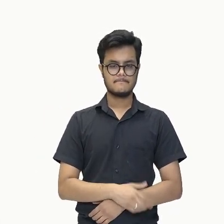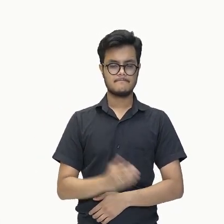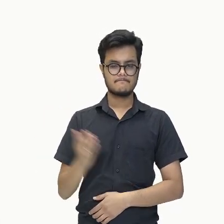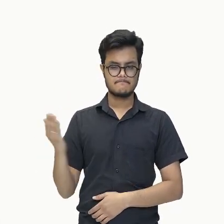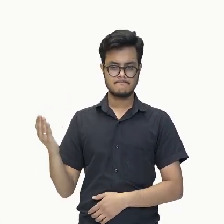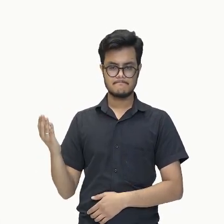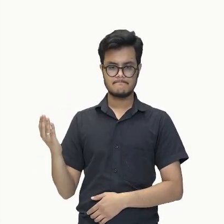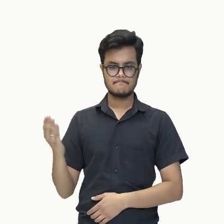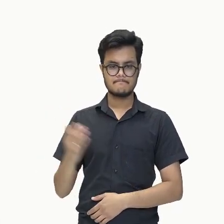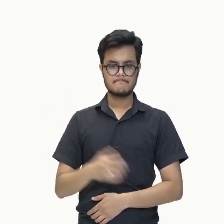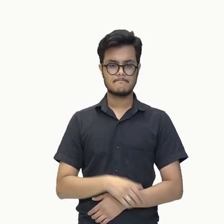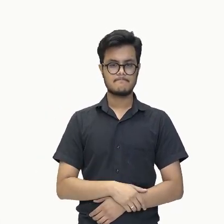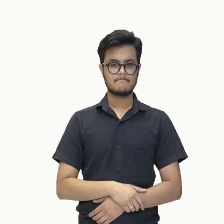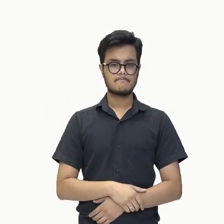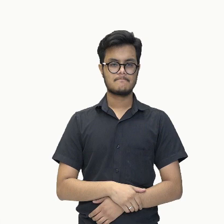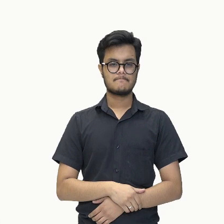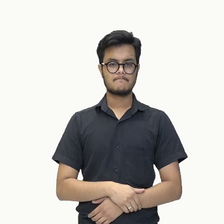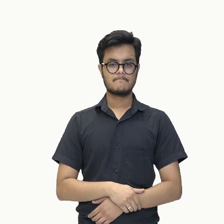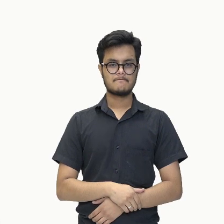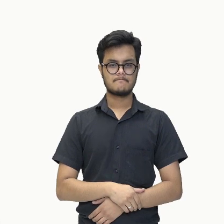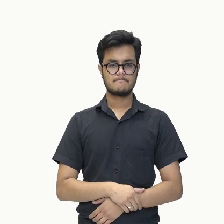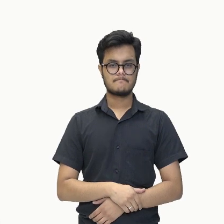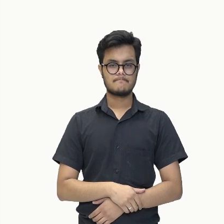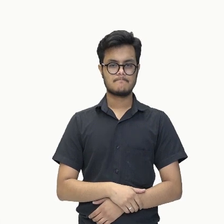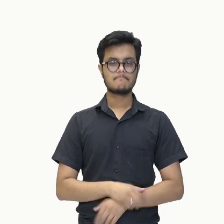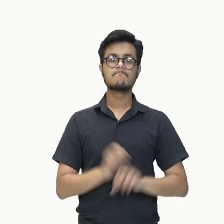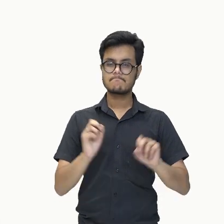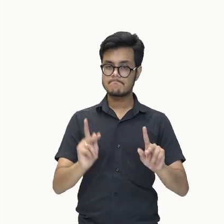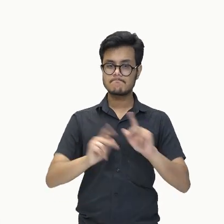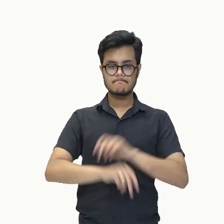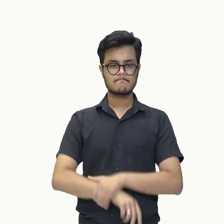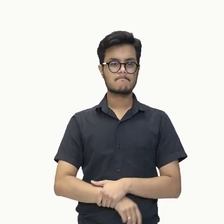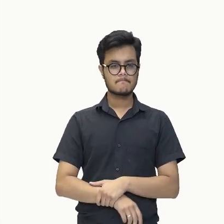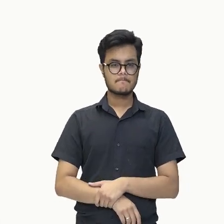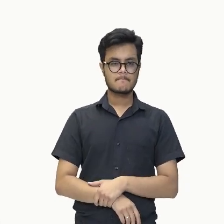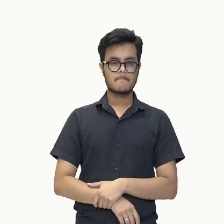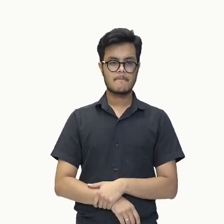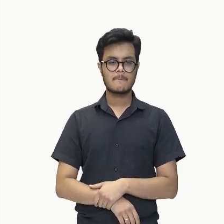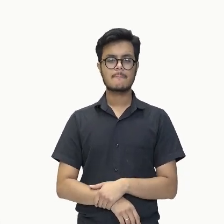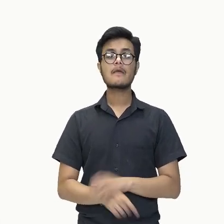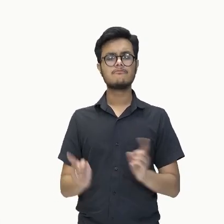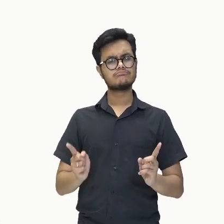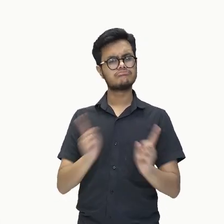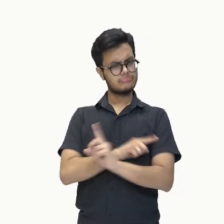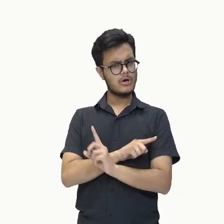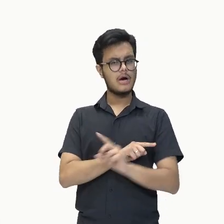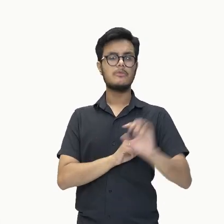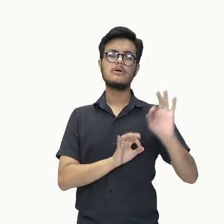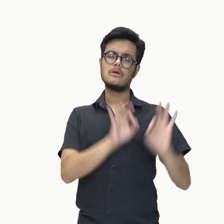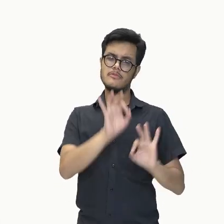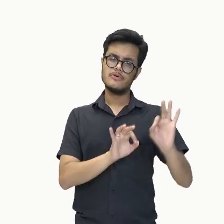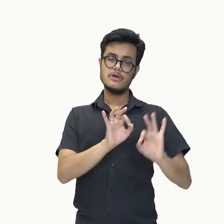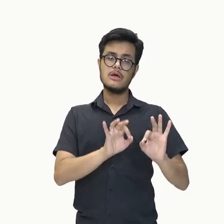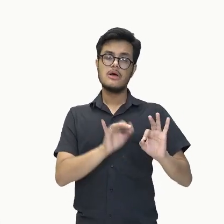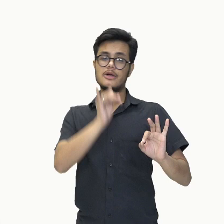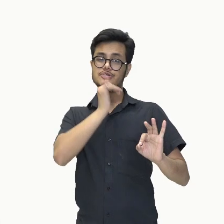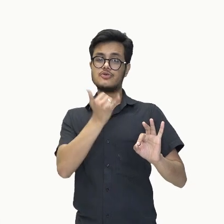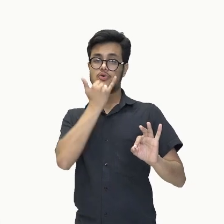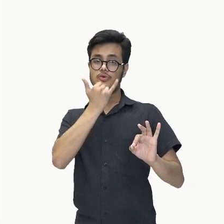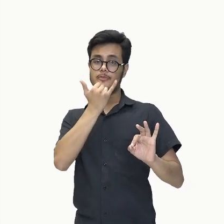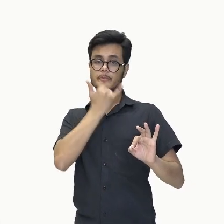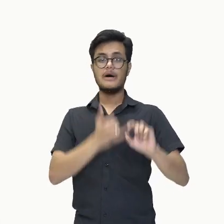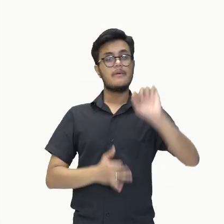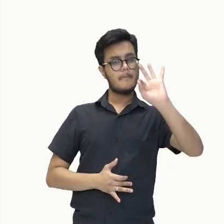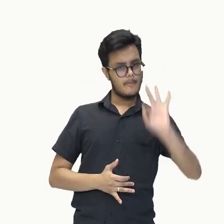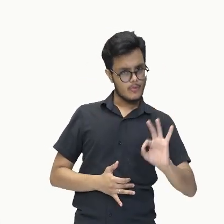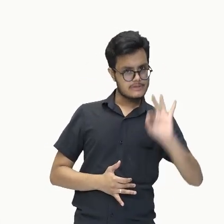0,123. Está aqui ele. Agora que nós convertemos, né, as taxas